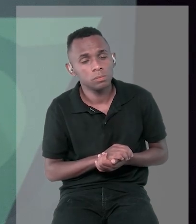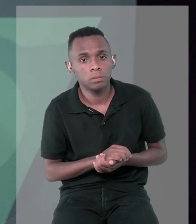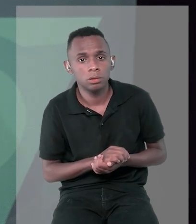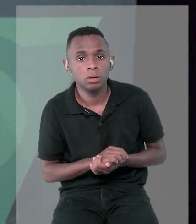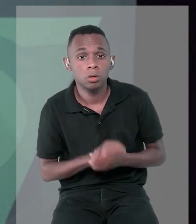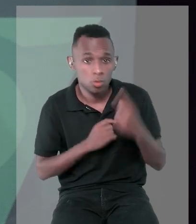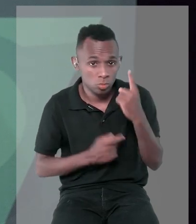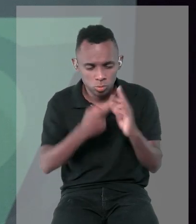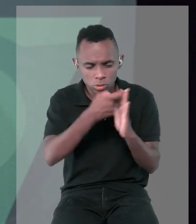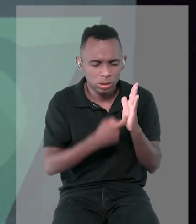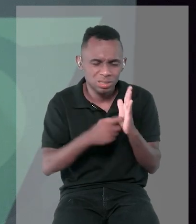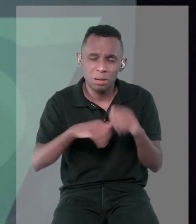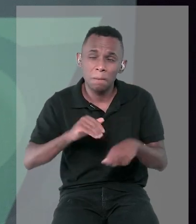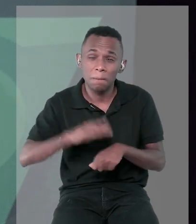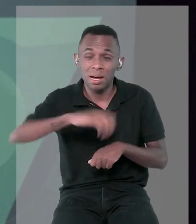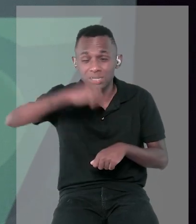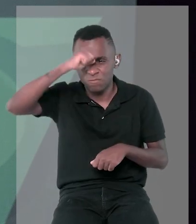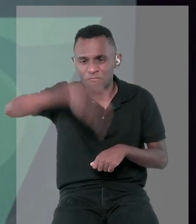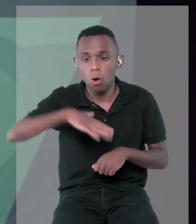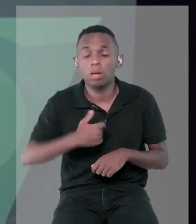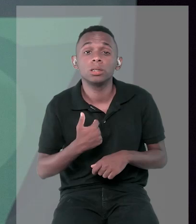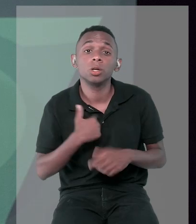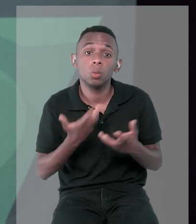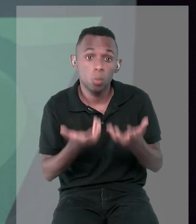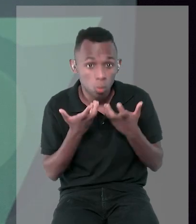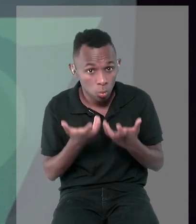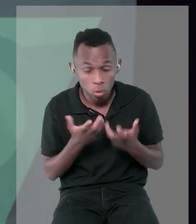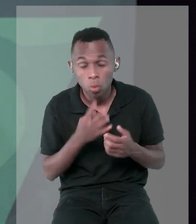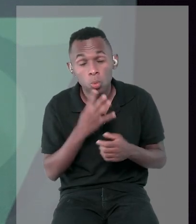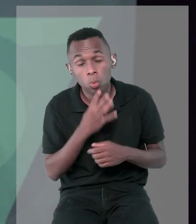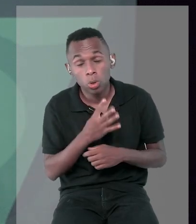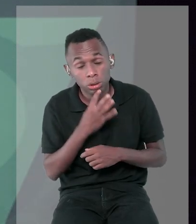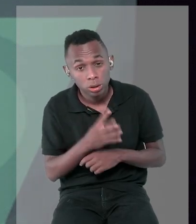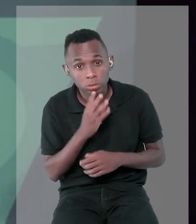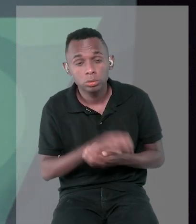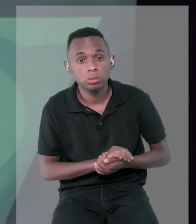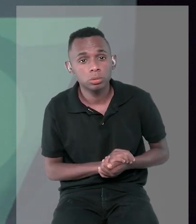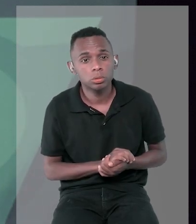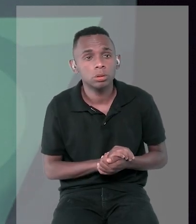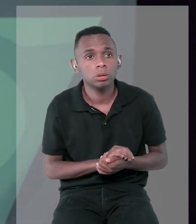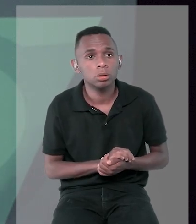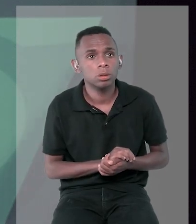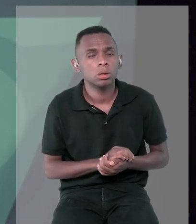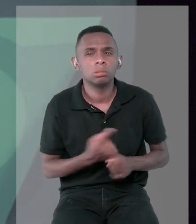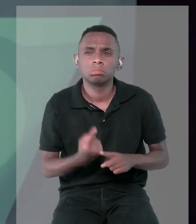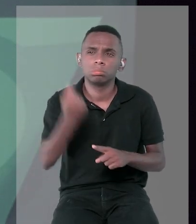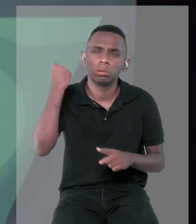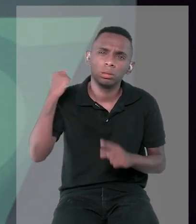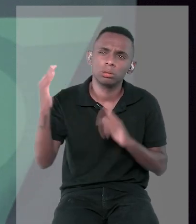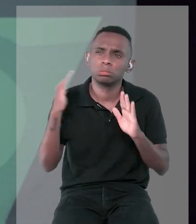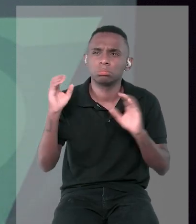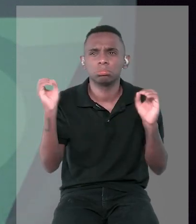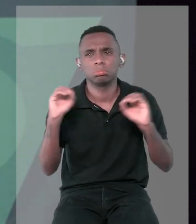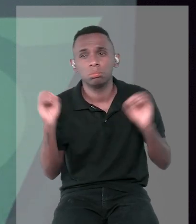Olha, um dos textos mais violentos que eu conheço, da ordem social, porque houve uma época de dizer hermética. Ninguém